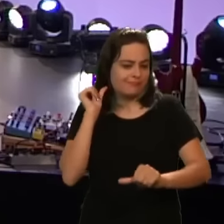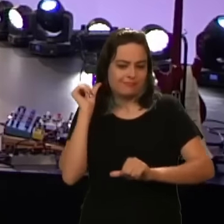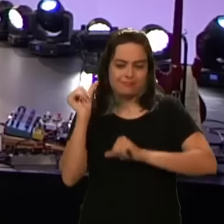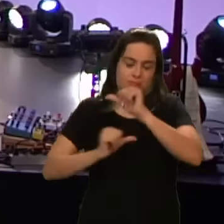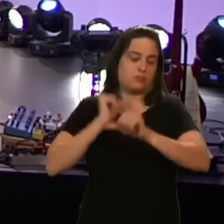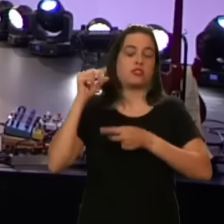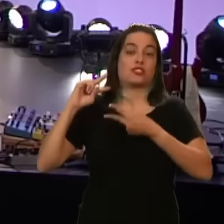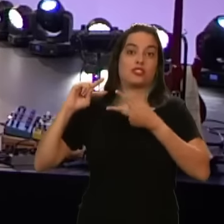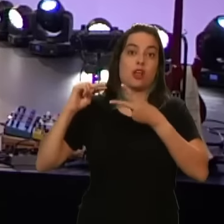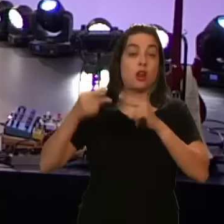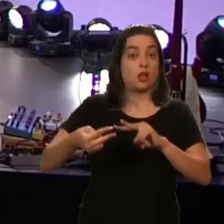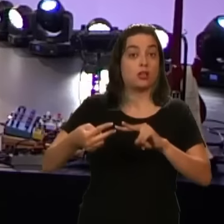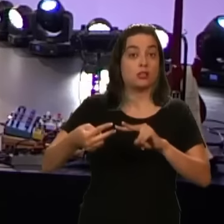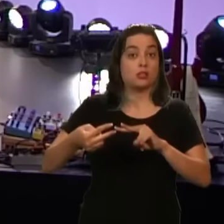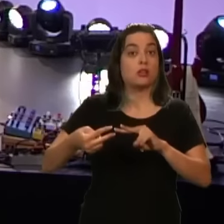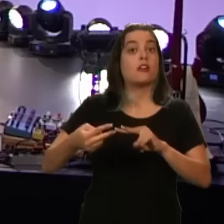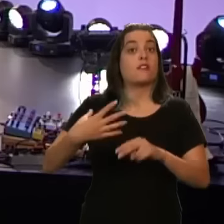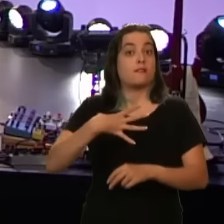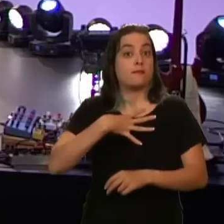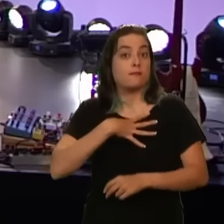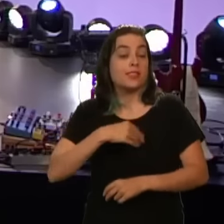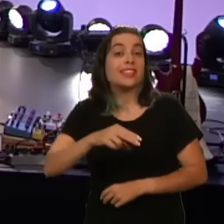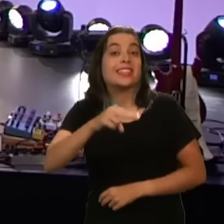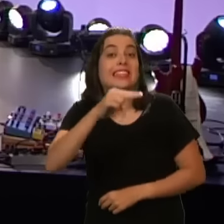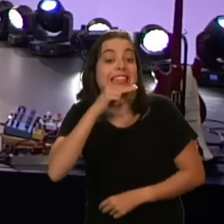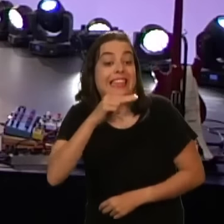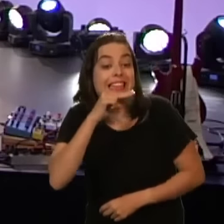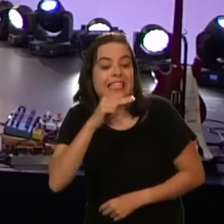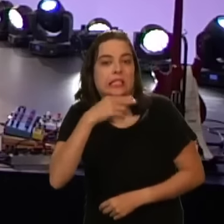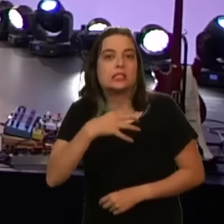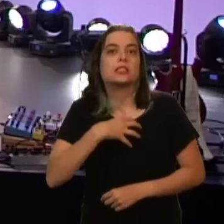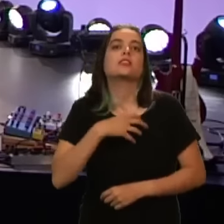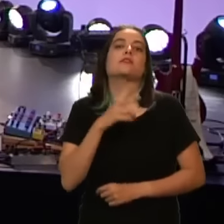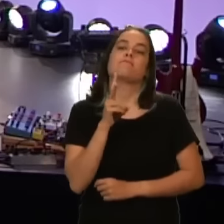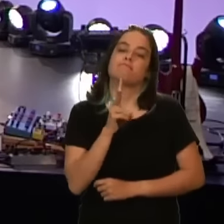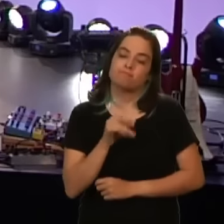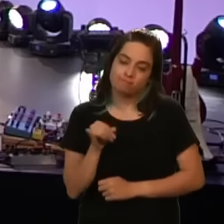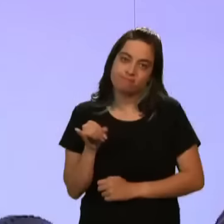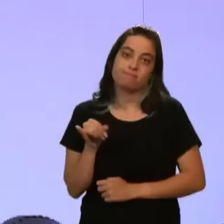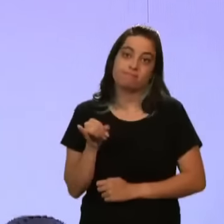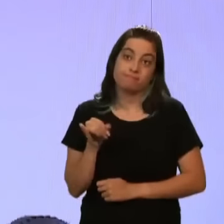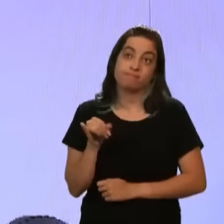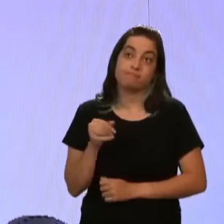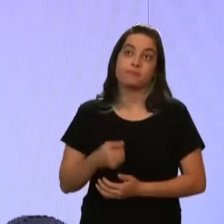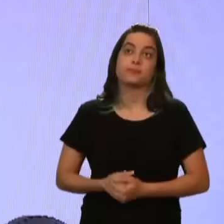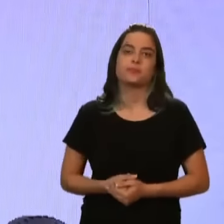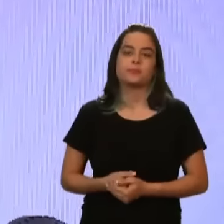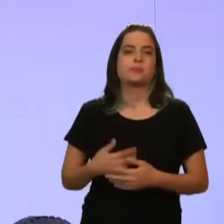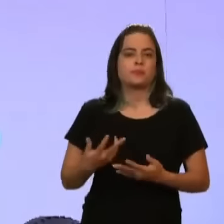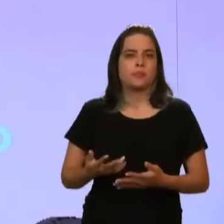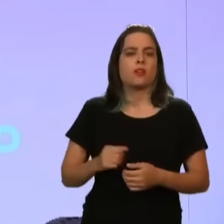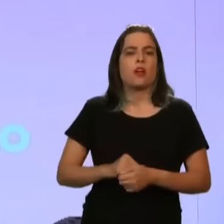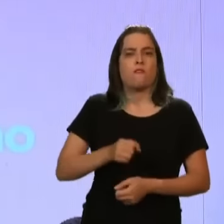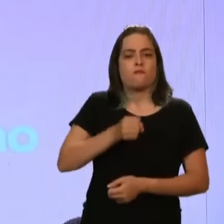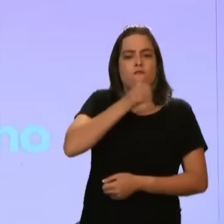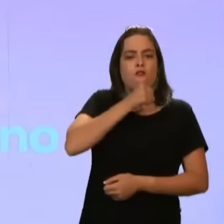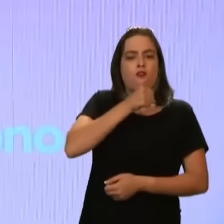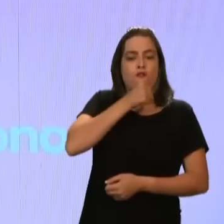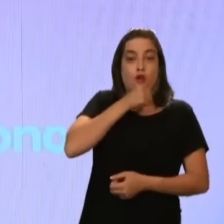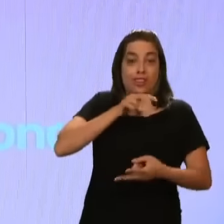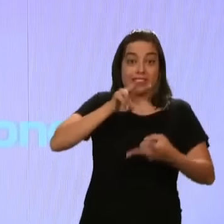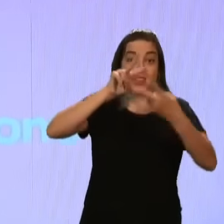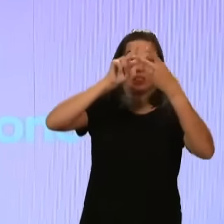que vai ser refletida nos seus netos. De acordo com o trauma da avó, já